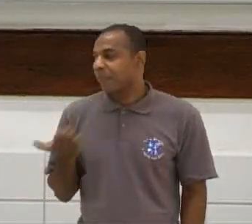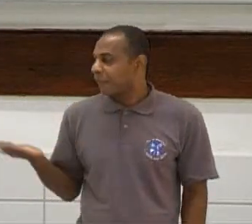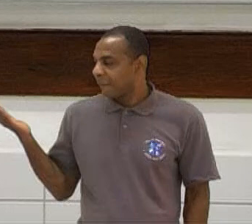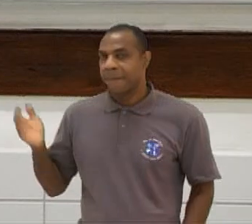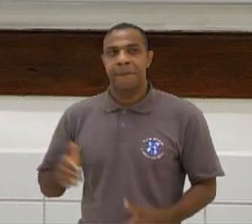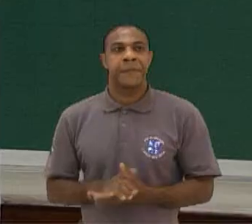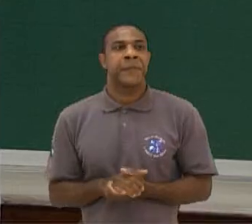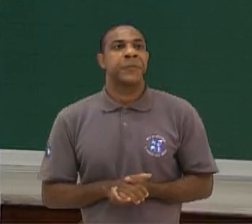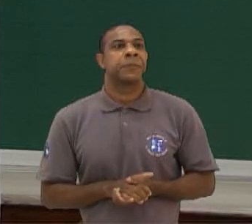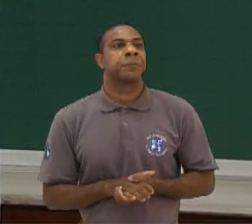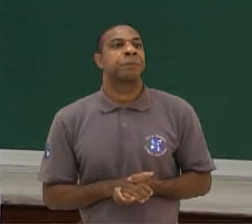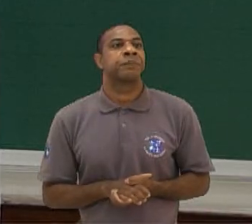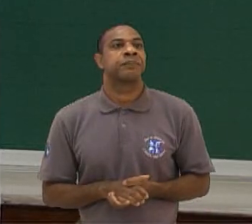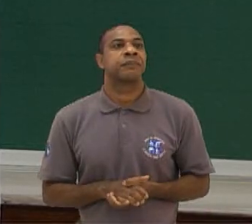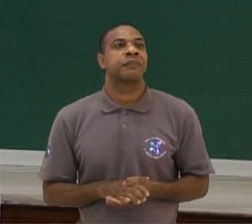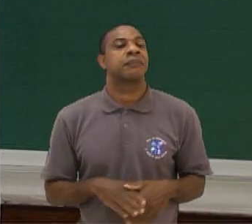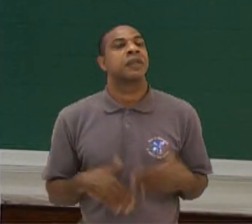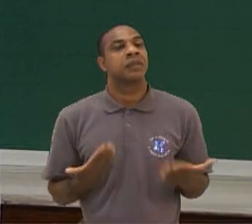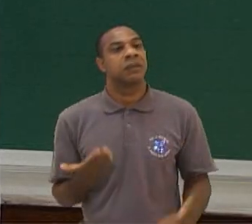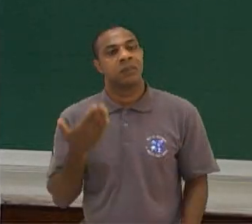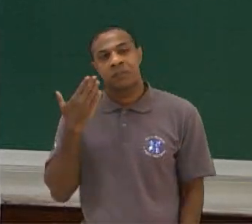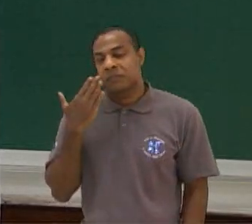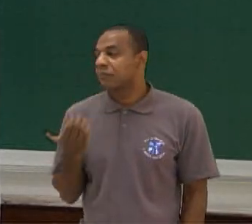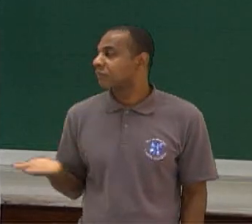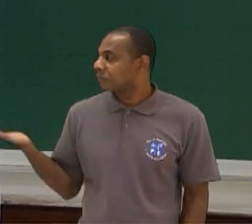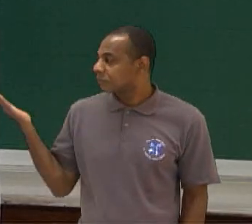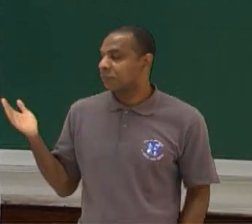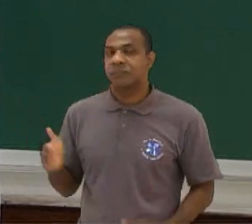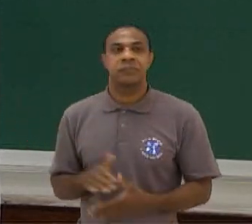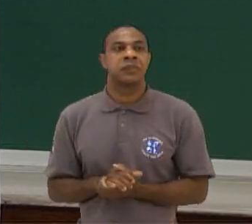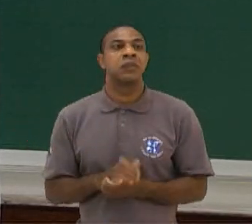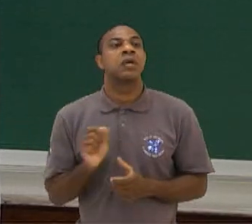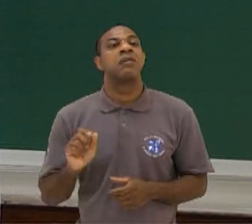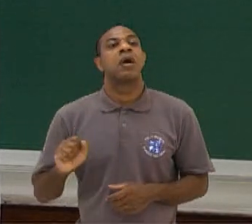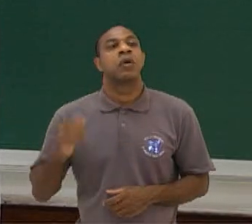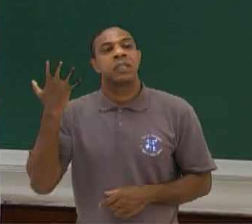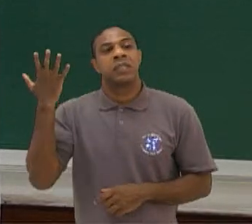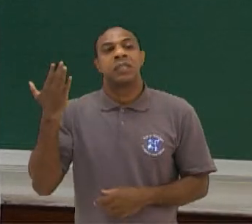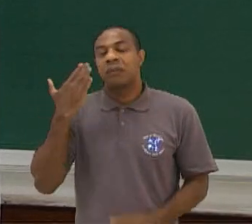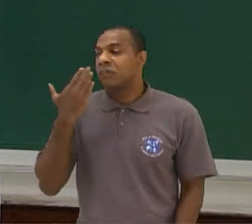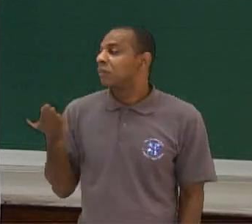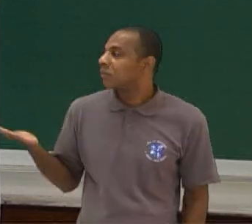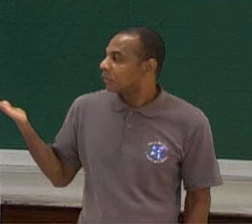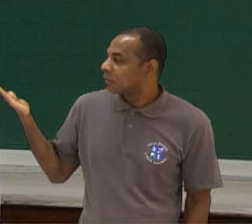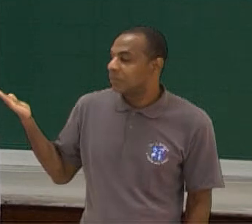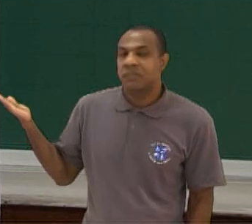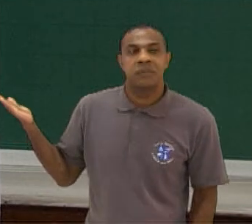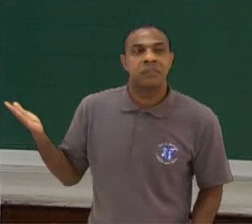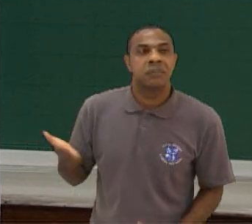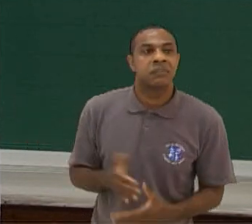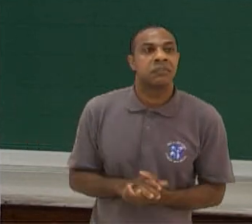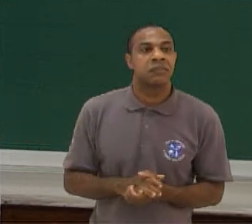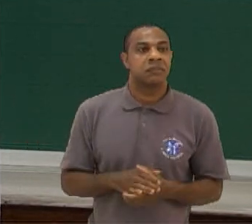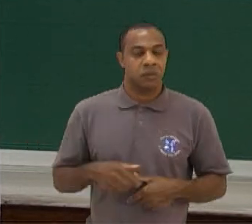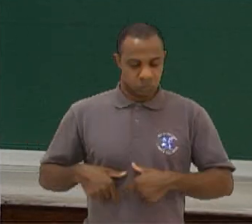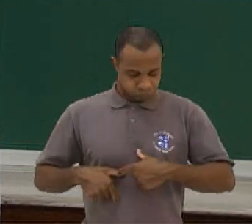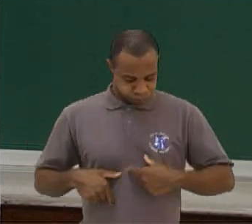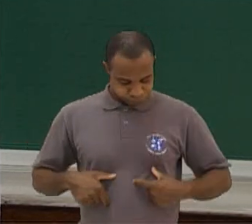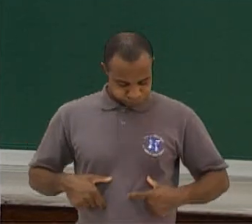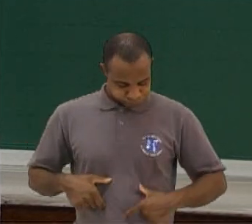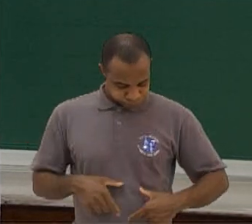vamos prosseguindo aqui. Tá? Então, eu trouxe aqui o que vai acontecer. Tá? Então, vai estar saindo aqui do estômago.